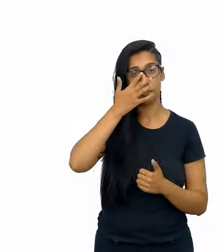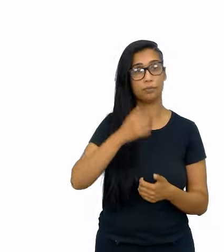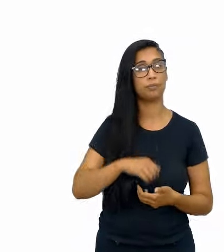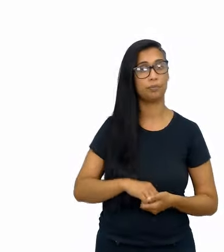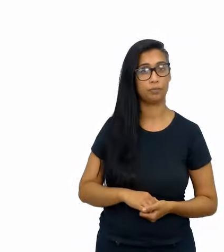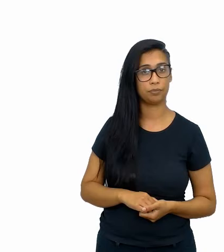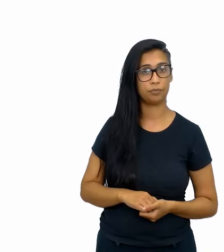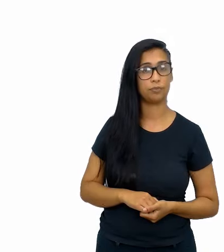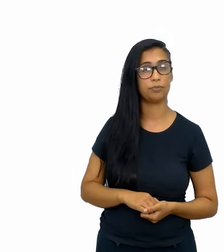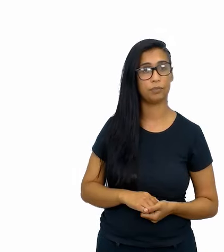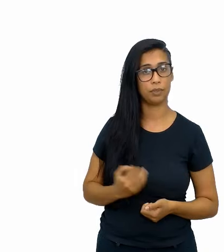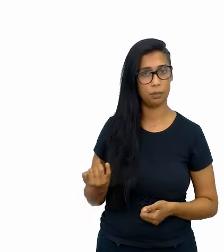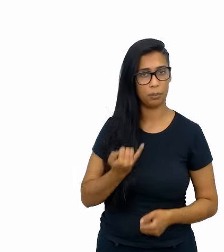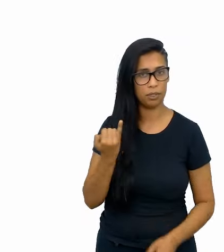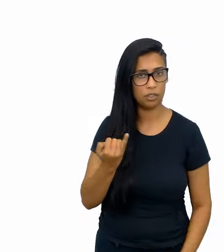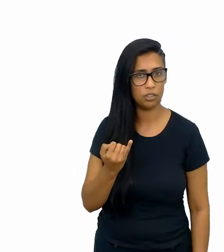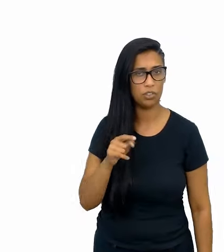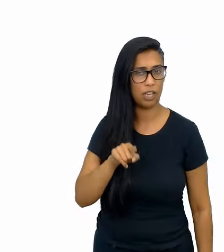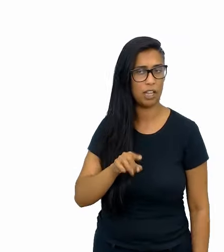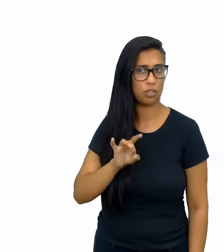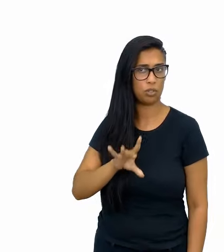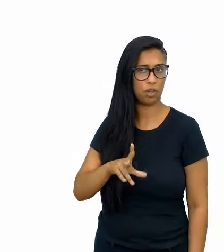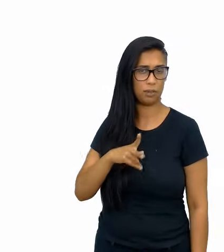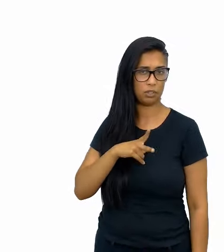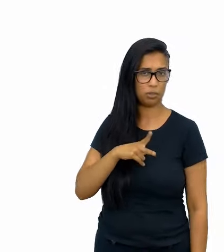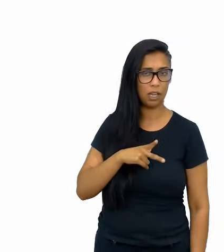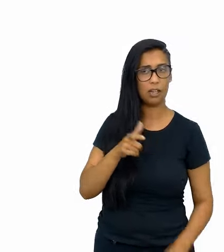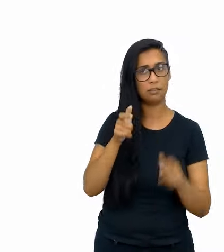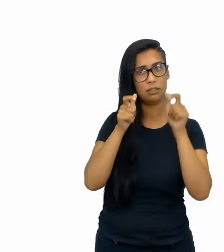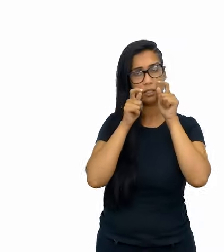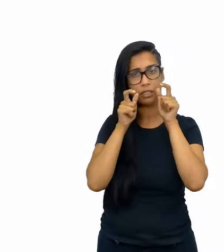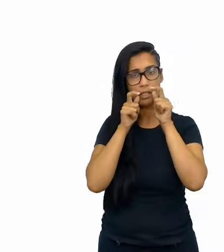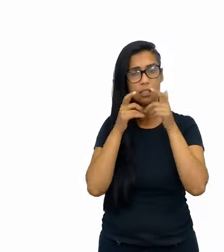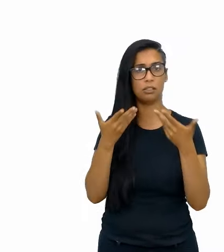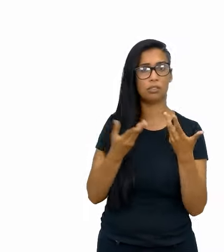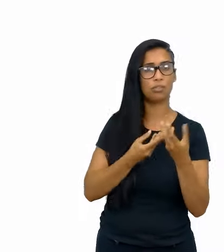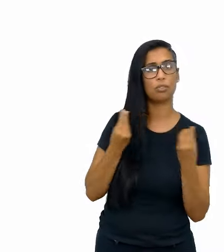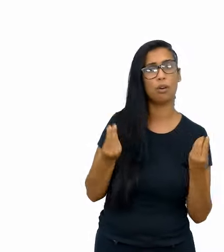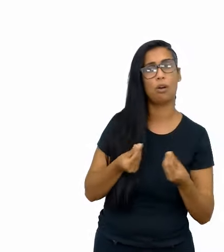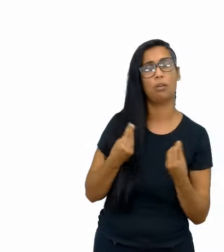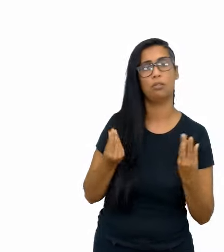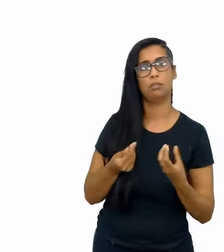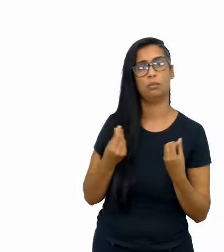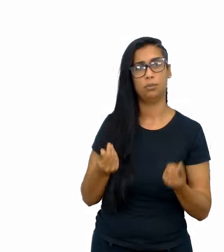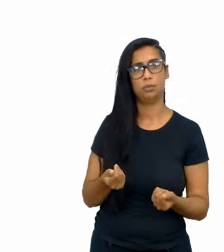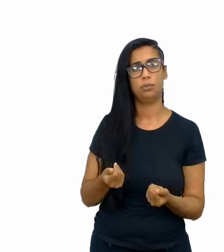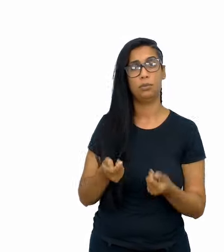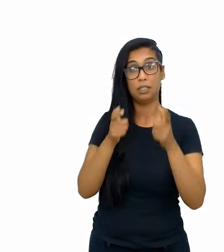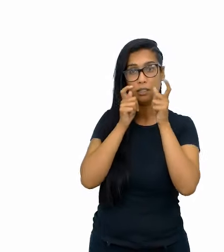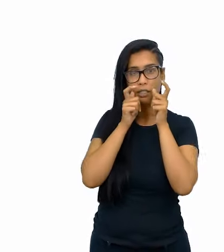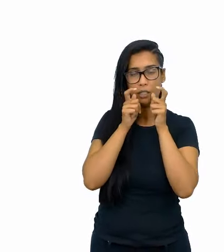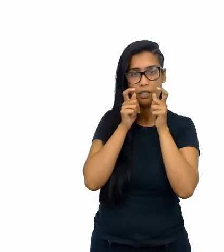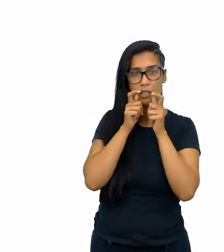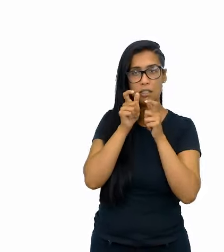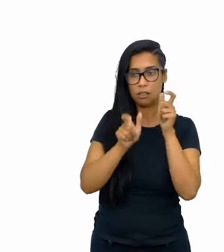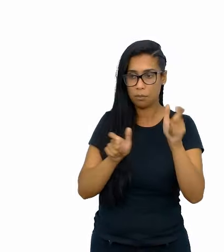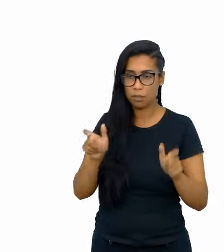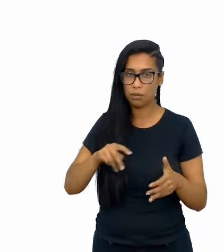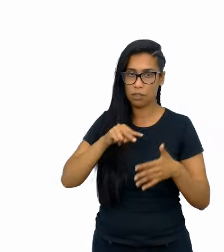de fato pessoais, elas são interessantes, elas vão mobilizar o interesse do leitor para ler o texto.